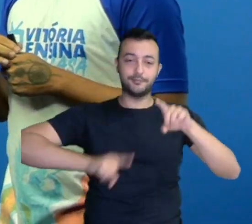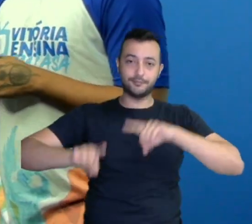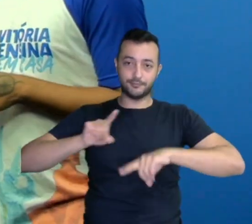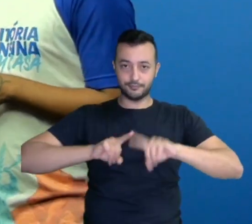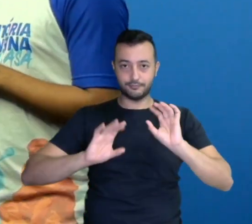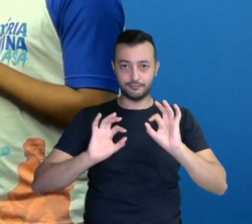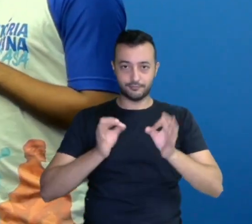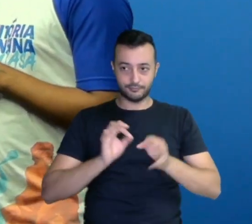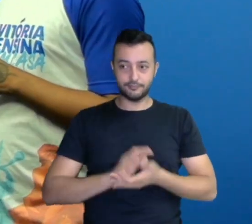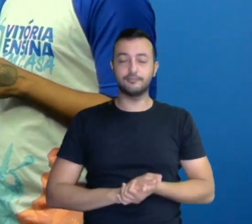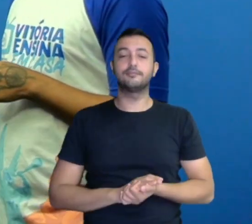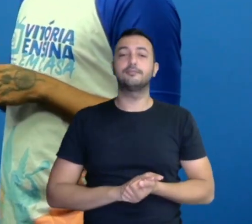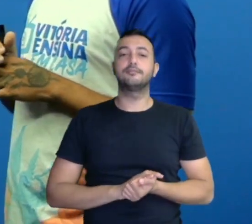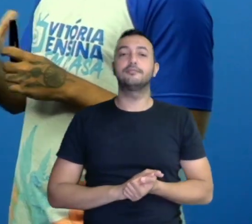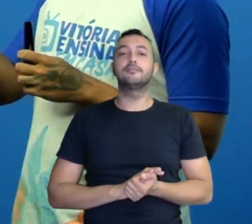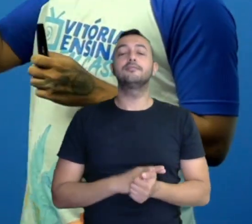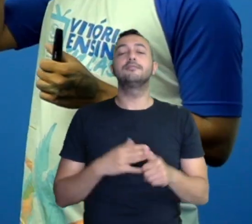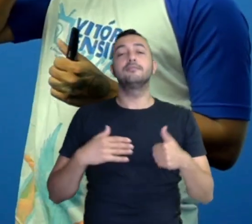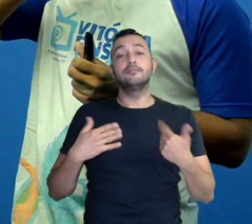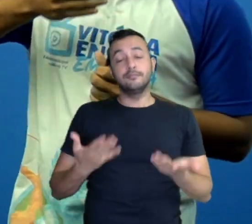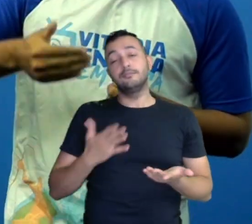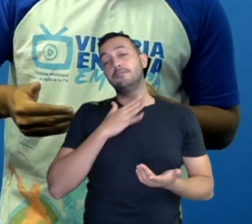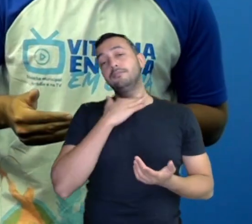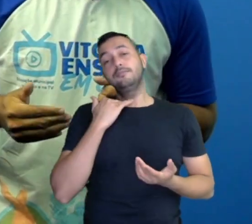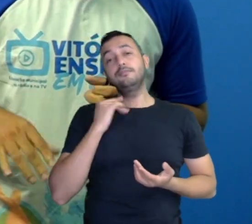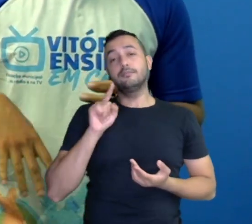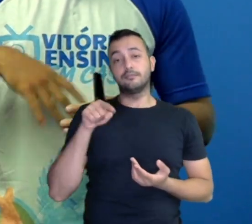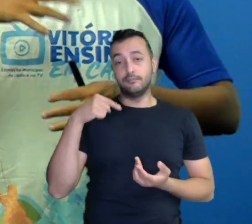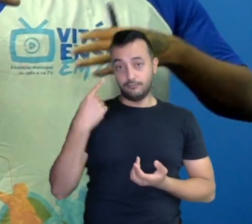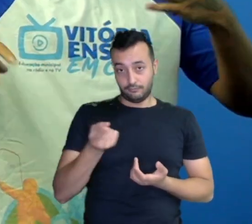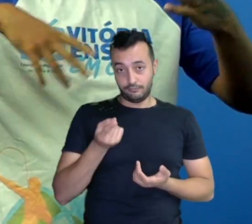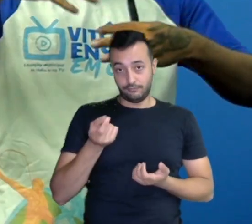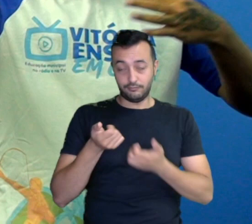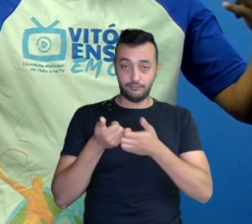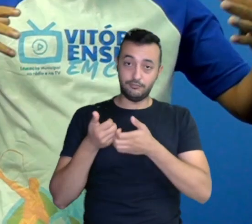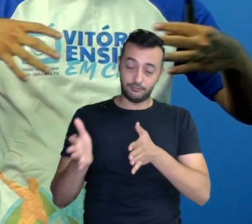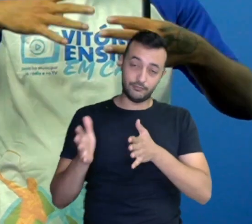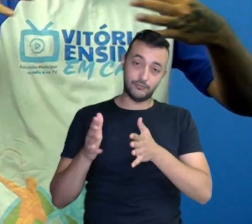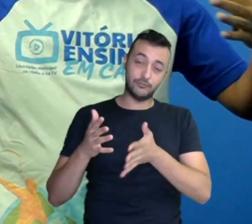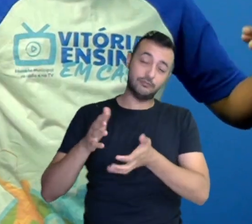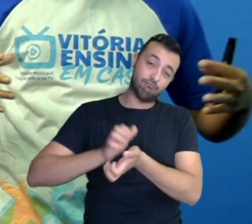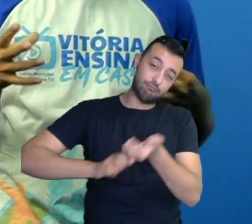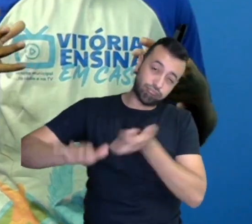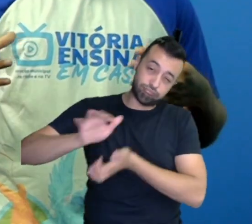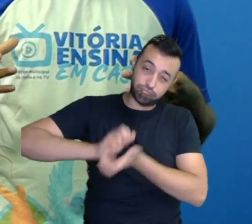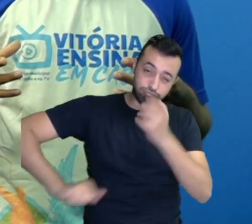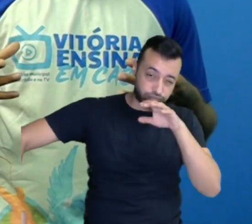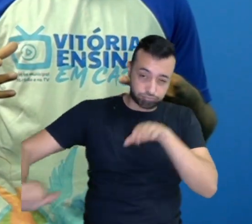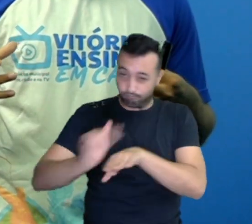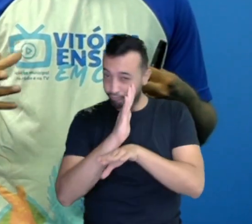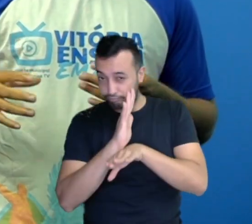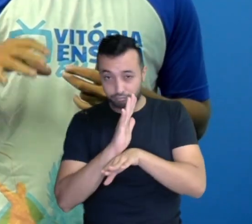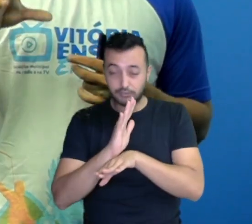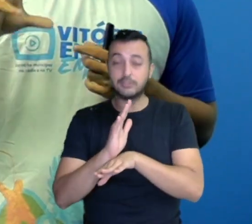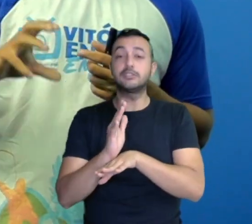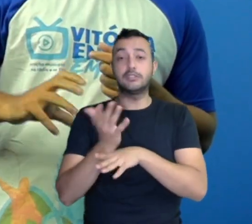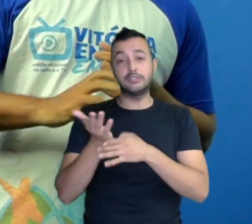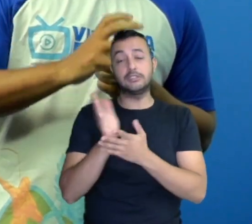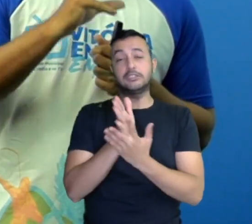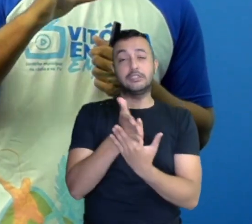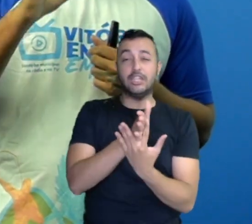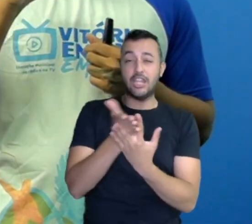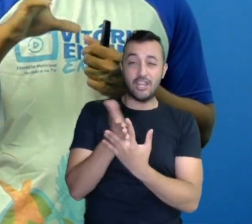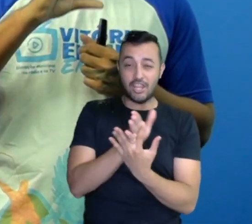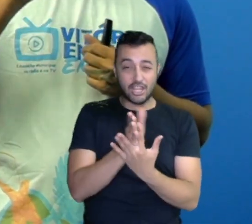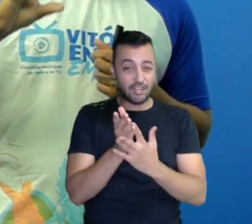domínio, tá? Então, após a morte de Hammurabi, começa a ter revoltas que dividem esse império. Aí